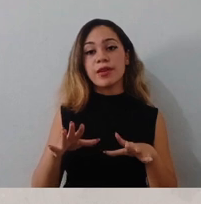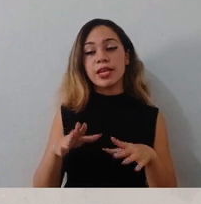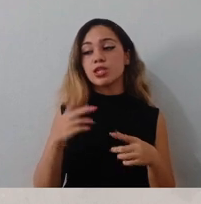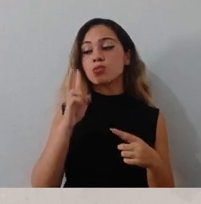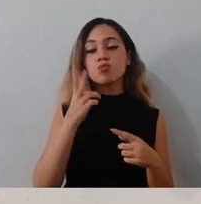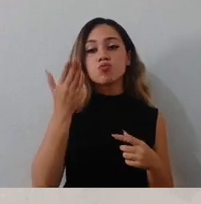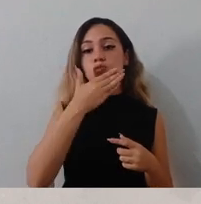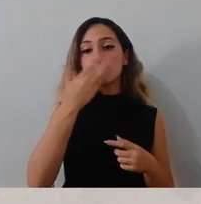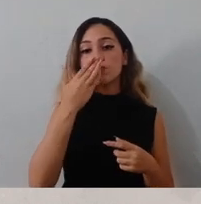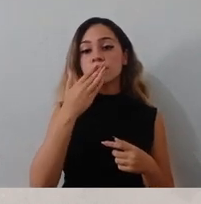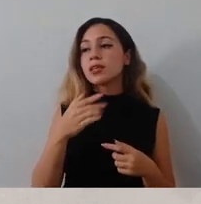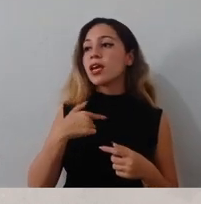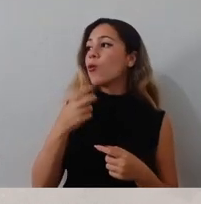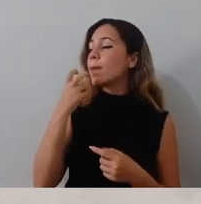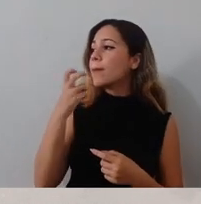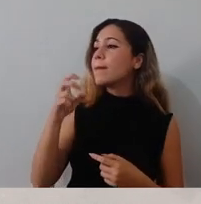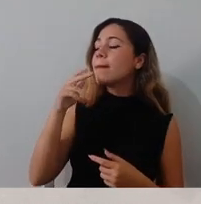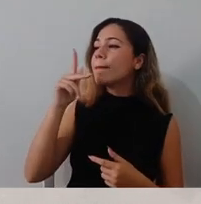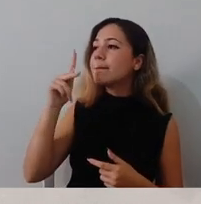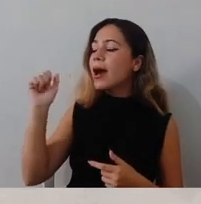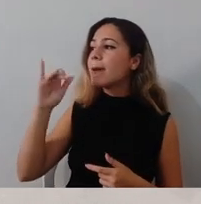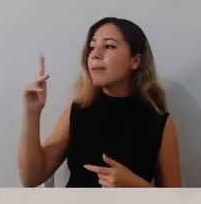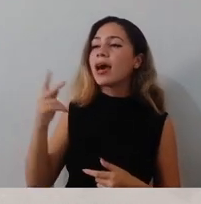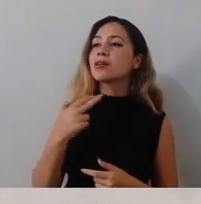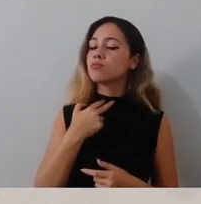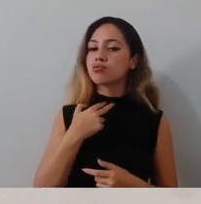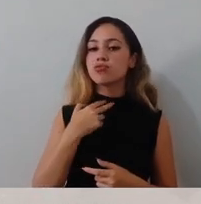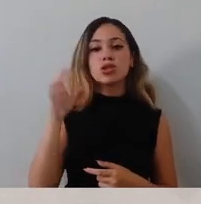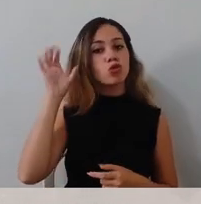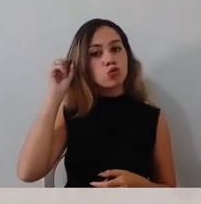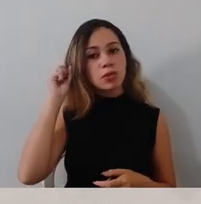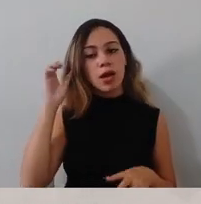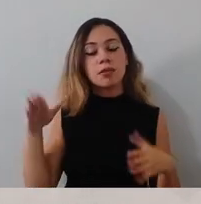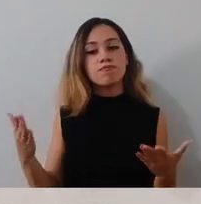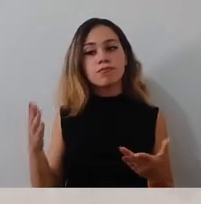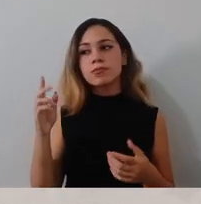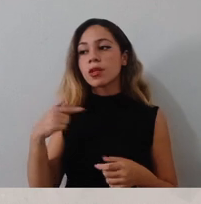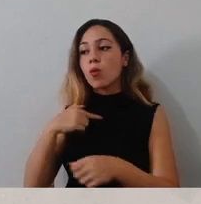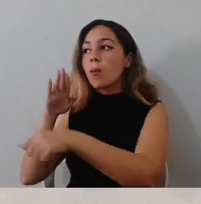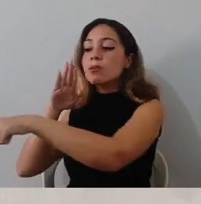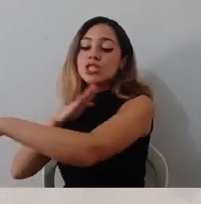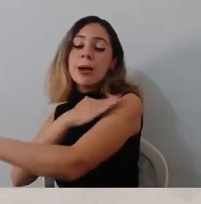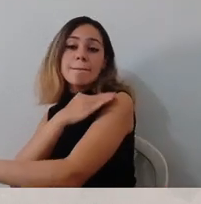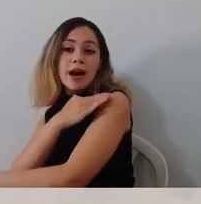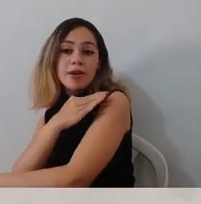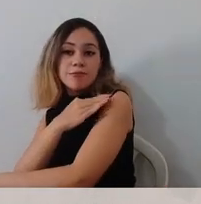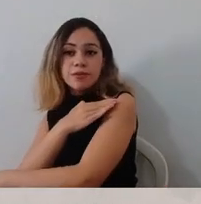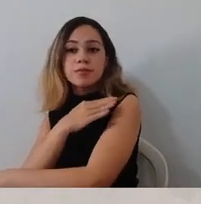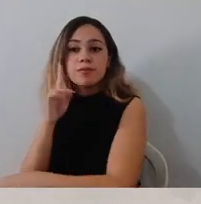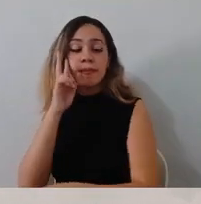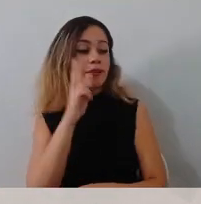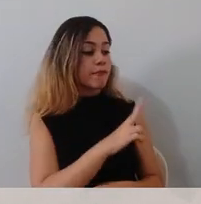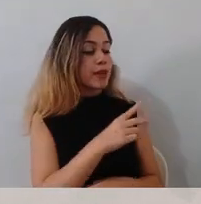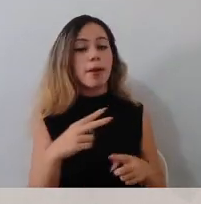às vezes ele ficava de costas e eu chamava e ele não ouvia. Eu tinha que tocar nele para ele poder virar. Por conta do